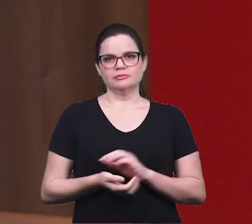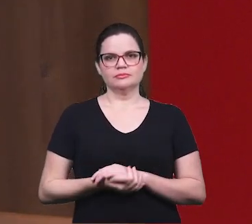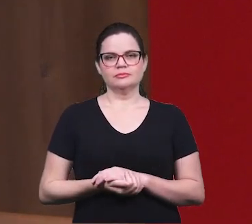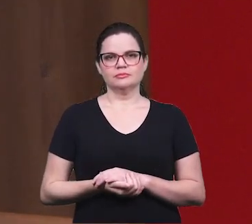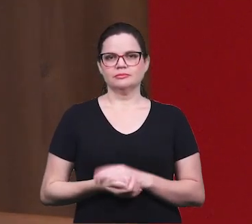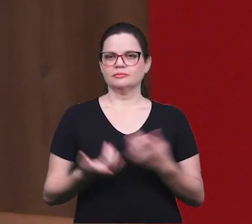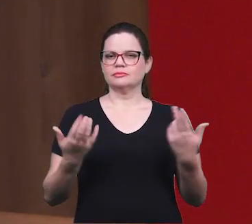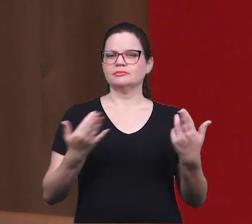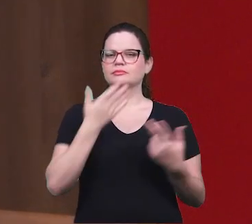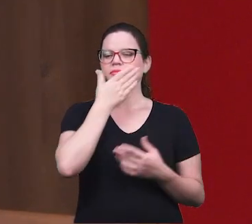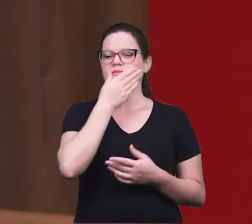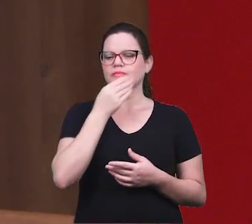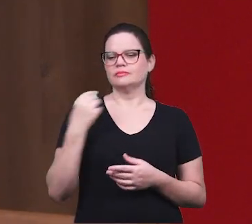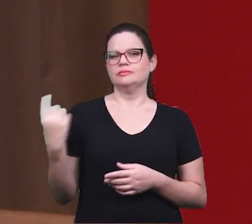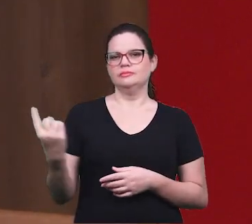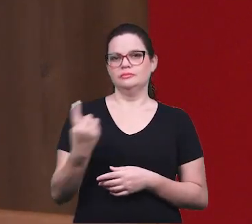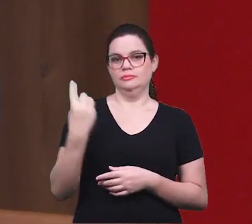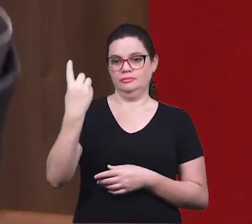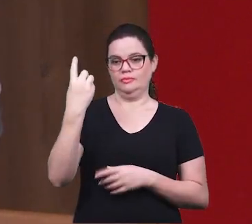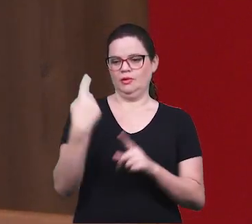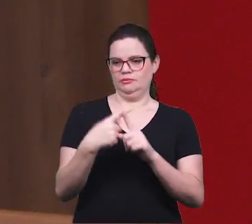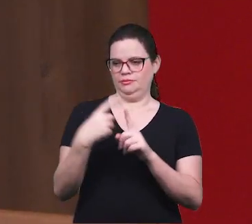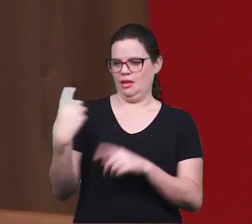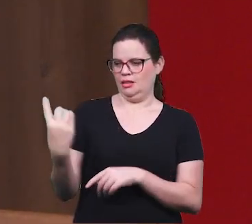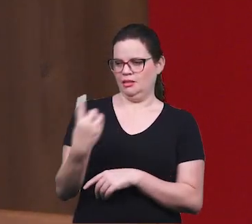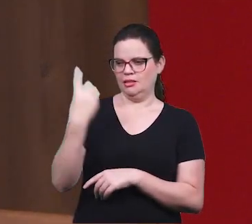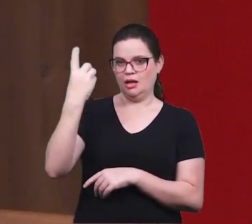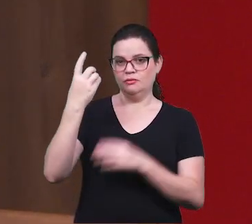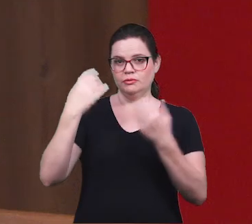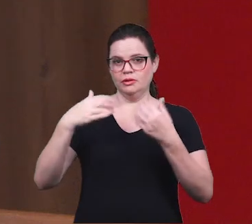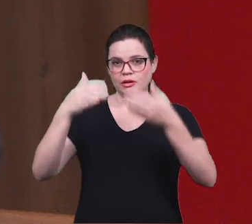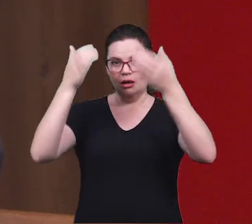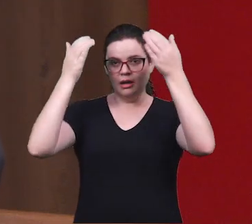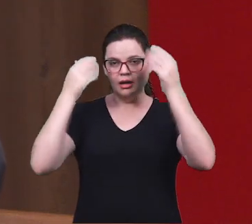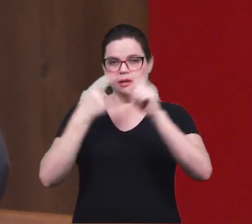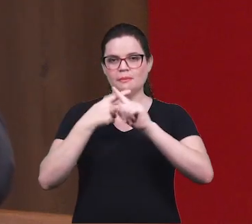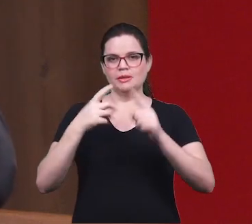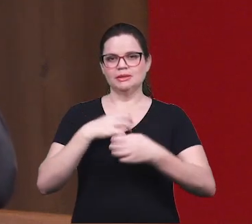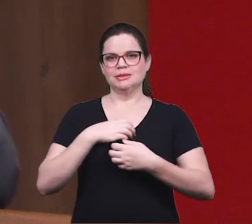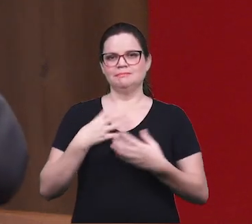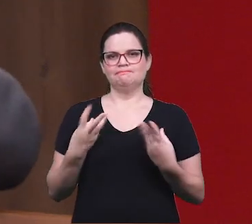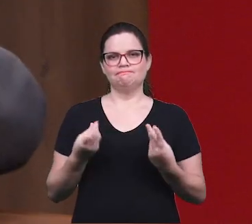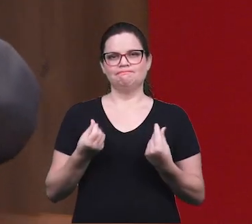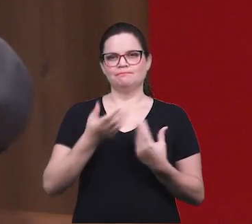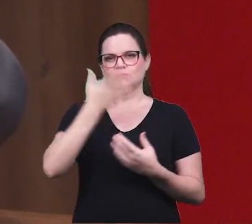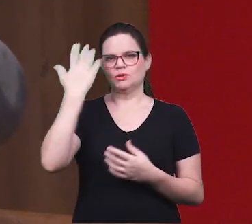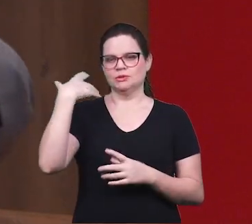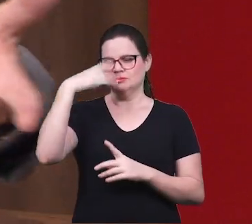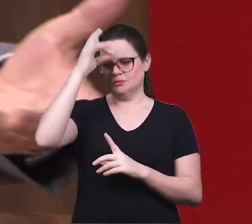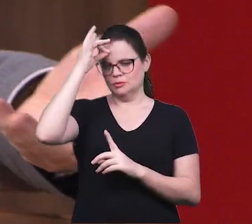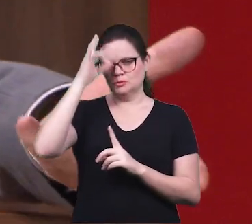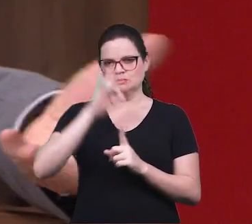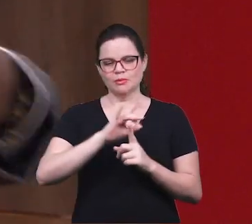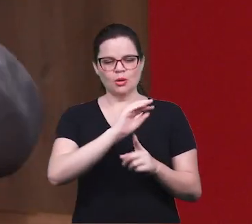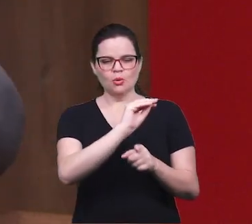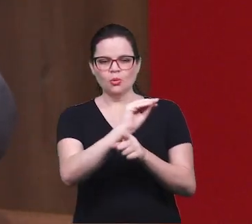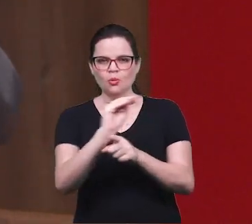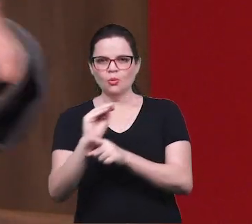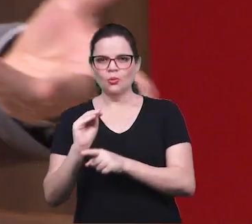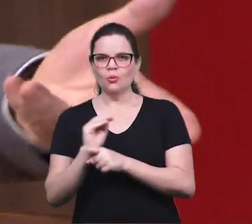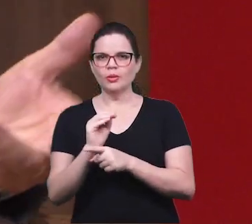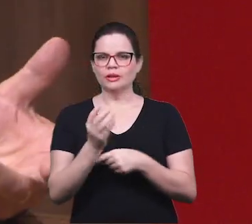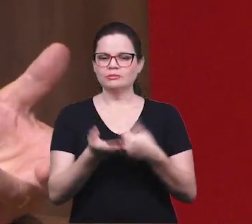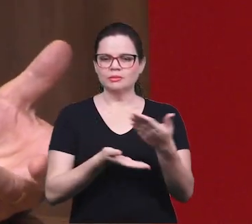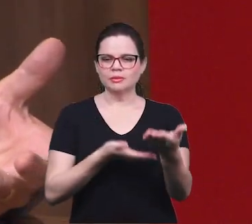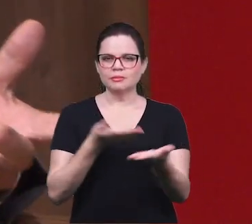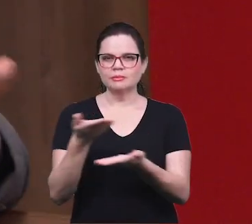como Davi, apesar de ser rei sobre tudo, ele tinha sensibilidade do Espírito para cuidar do povo de Israel como